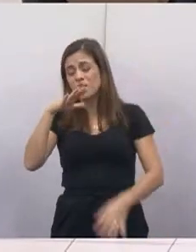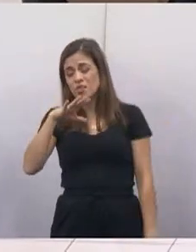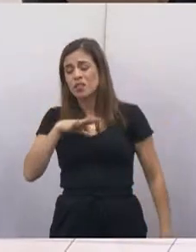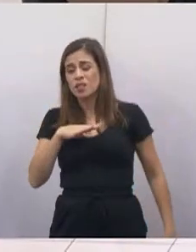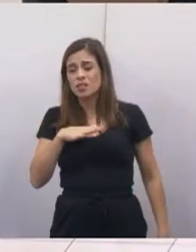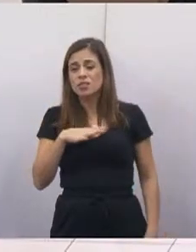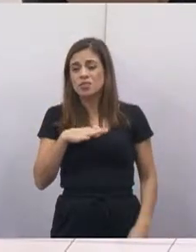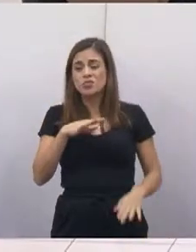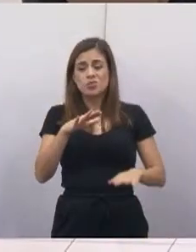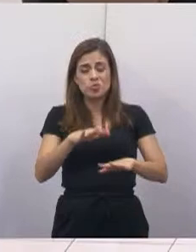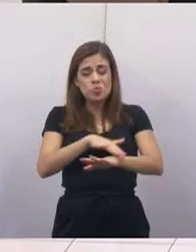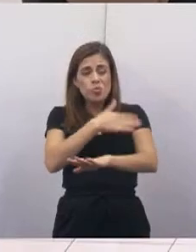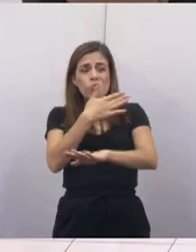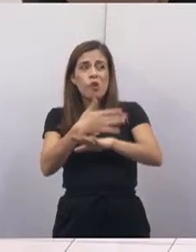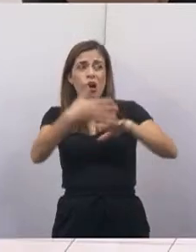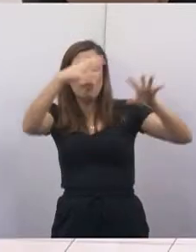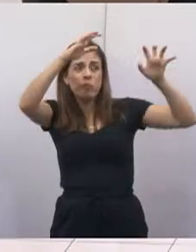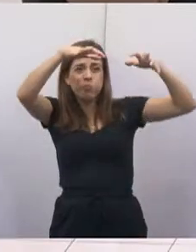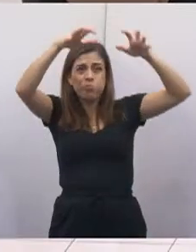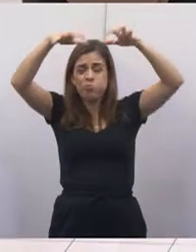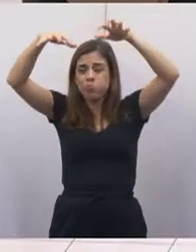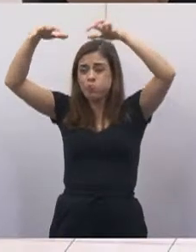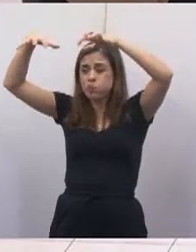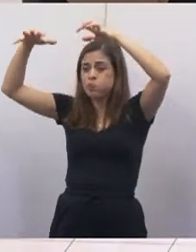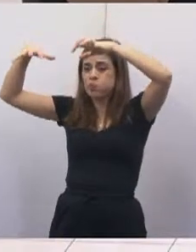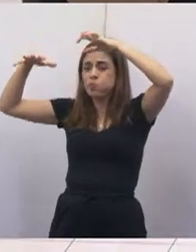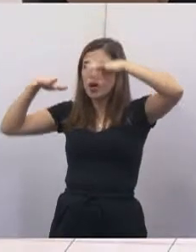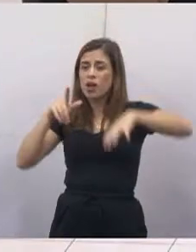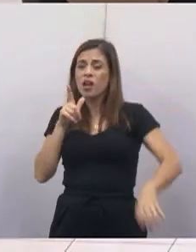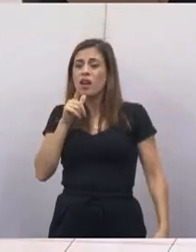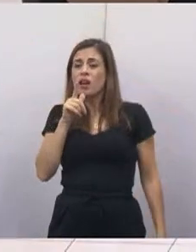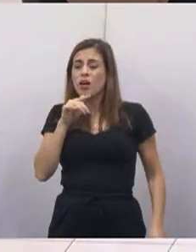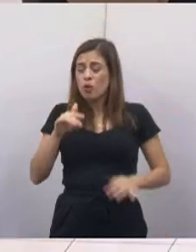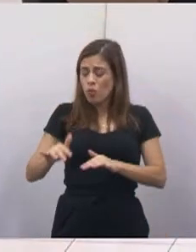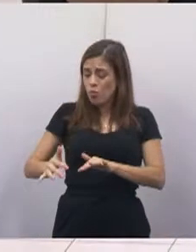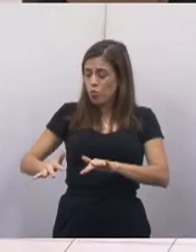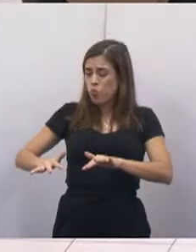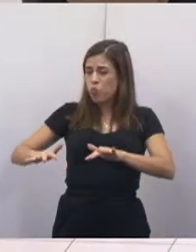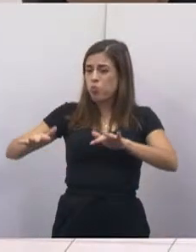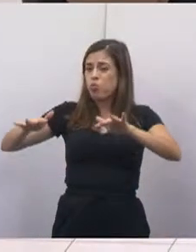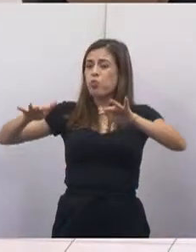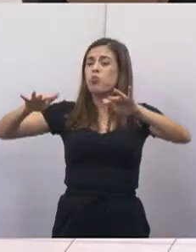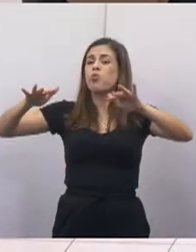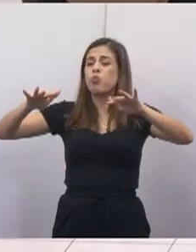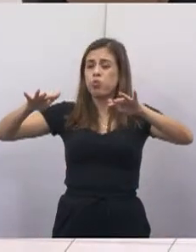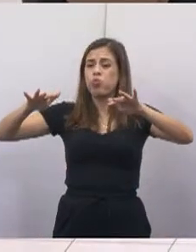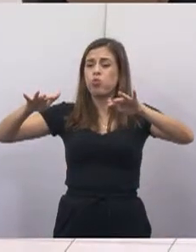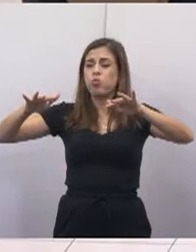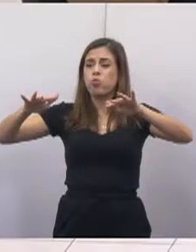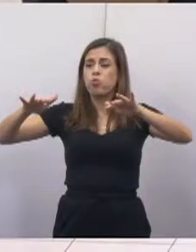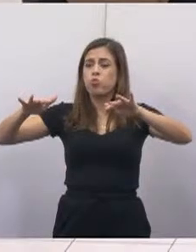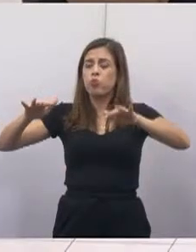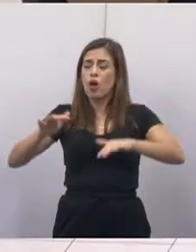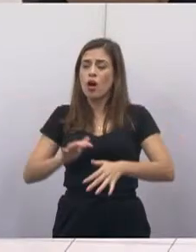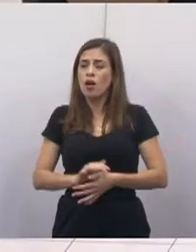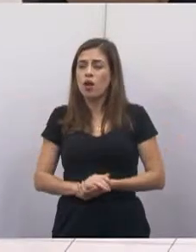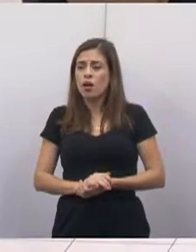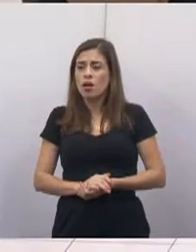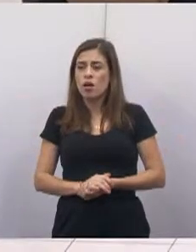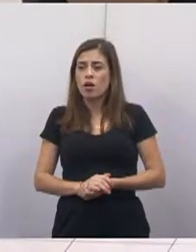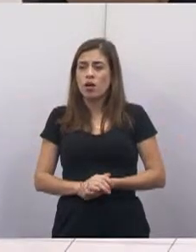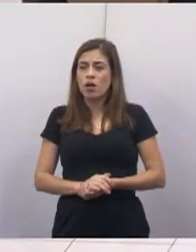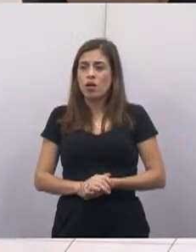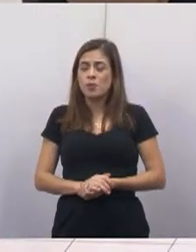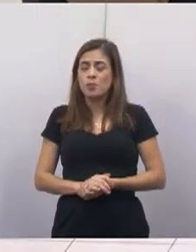que durante essas chuvas, em decorrência das águas pluviais, um montante muito grande de lixo